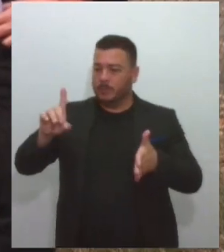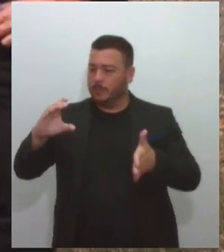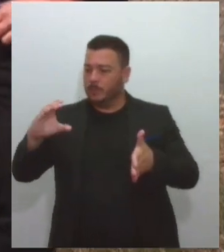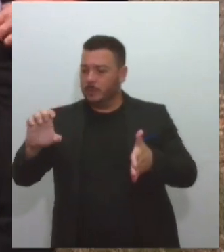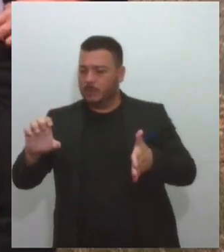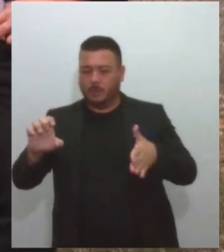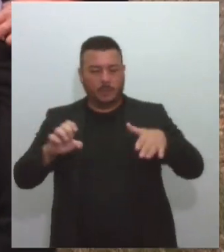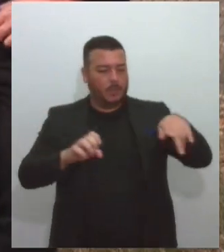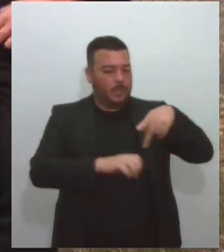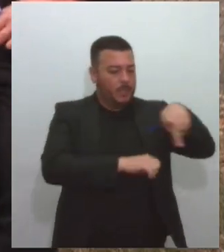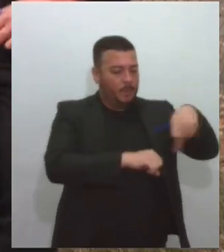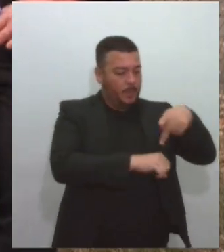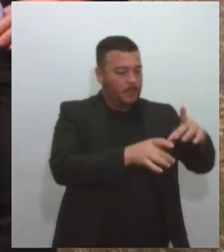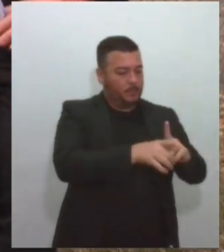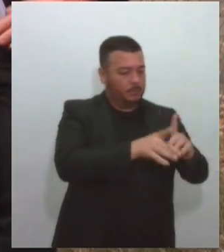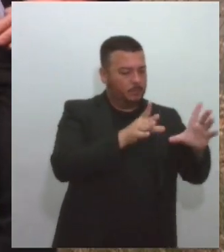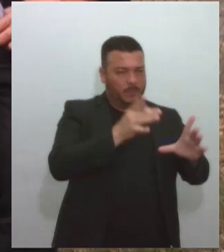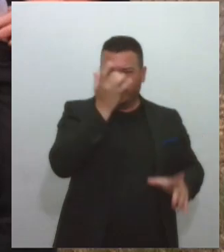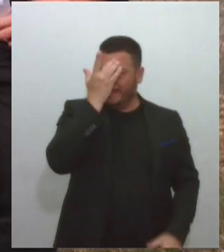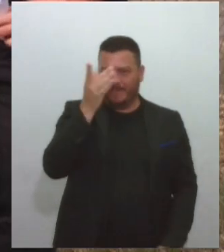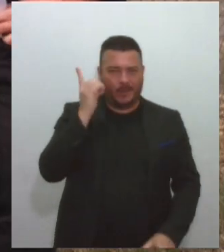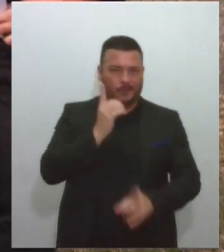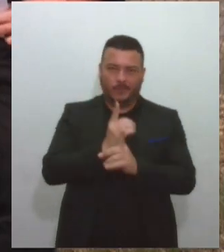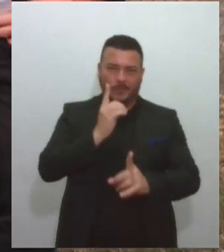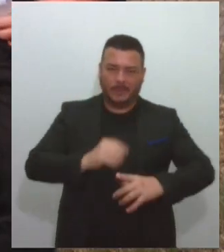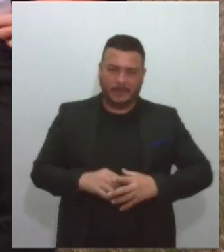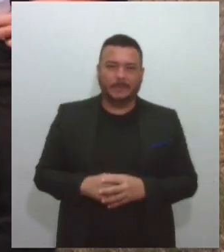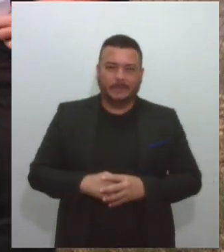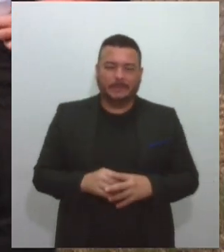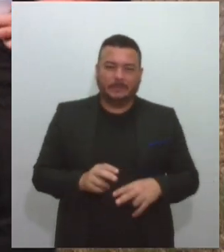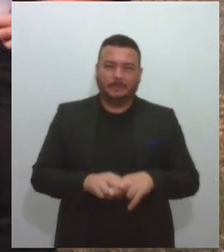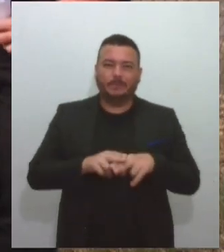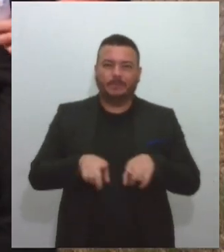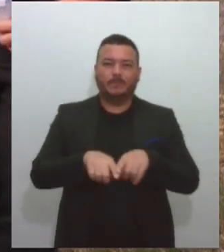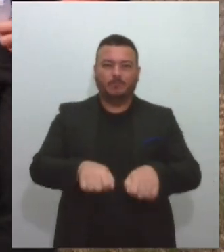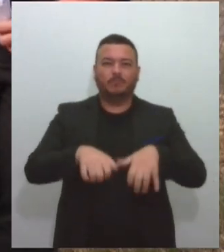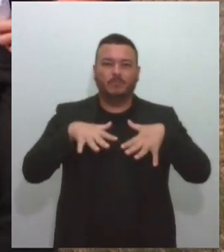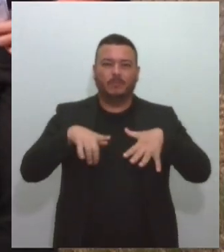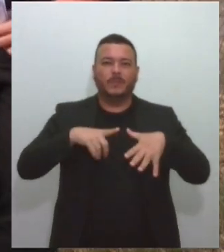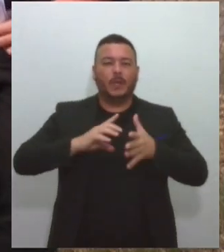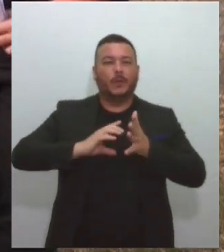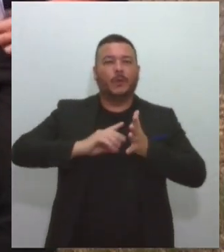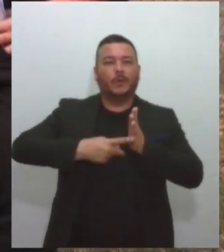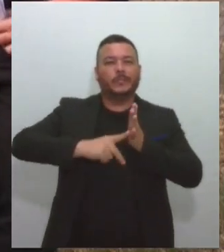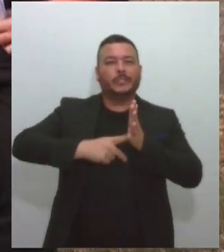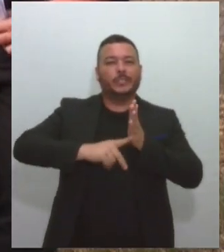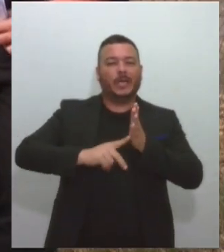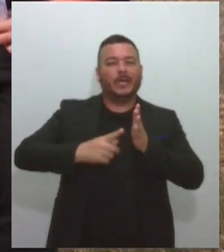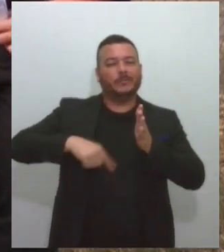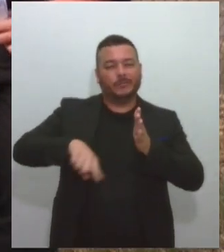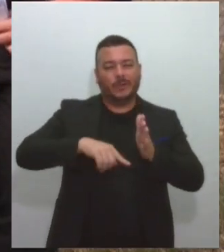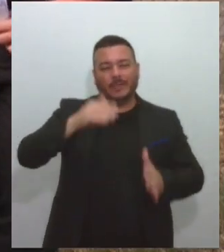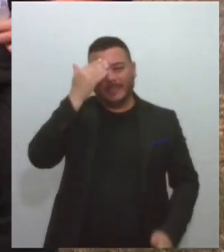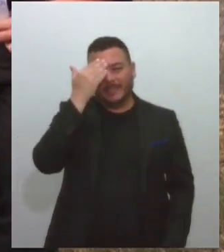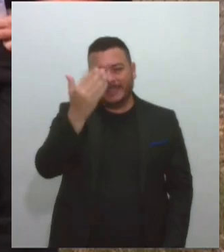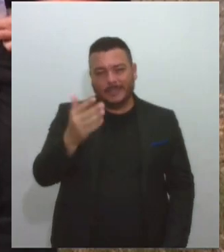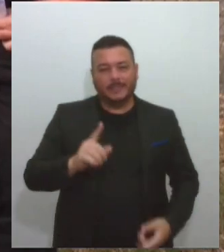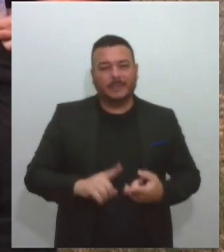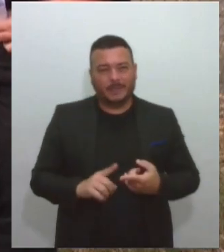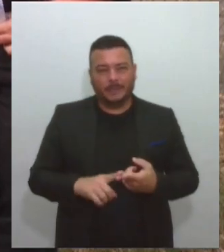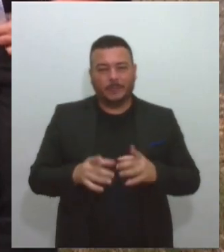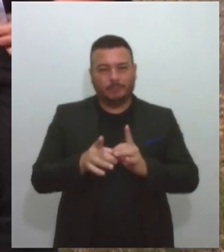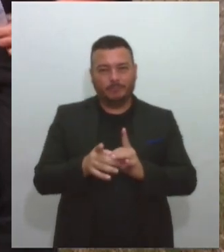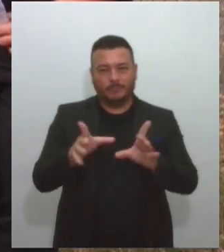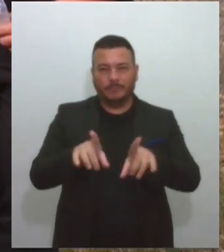Democracia, é bem fácil de localizar, e é justamente no auditório do Sindicato dos Docentes, também agradecendo aí a disponibilidade que o